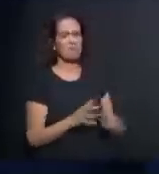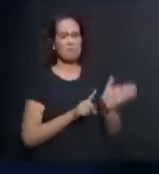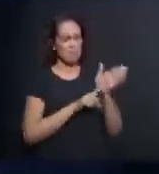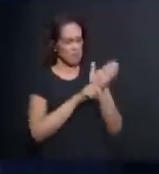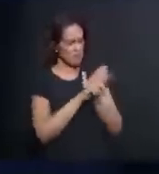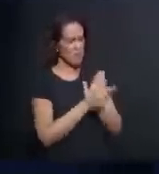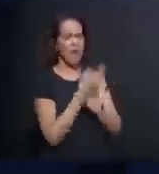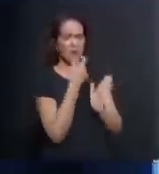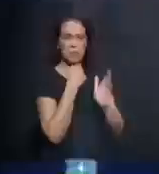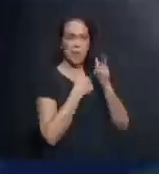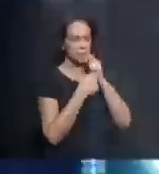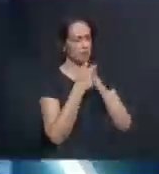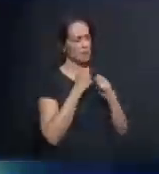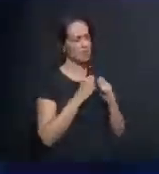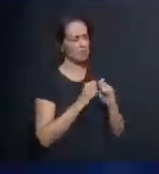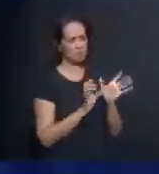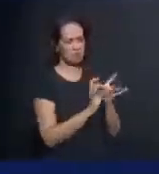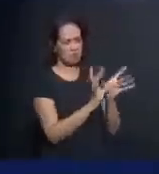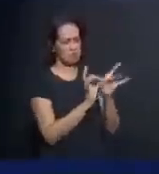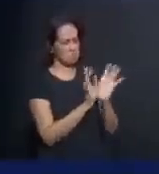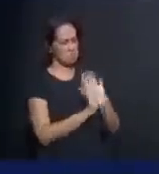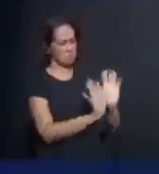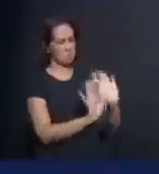Tem problema, só evita o Ibama.